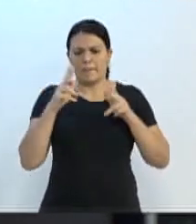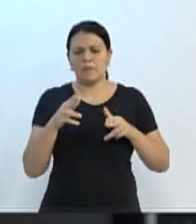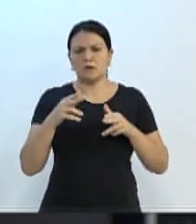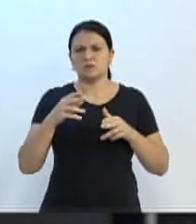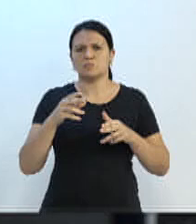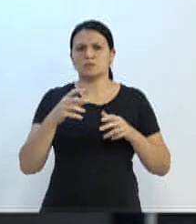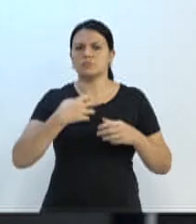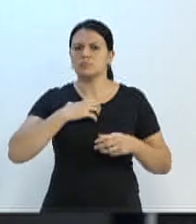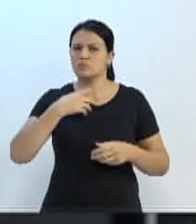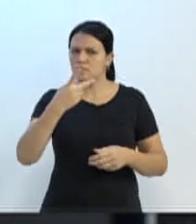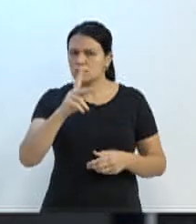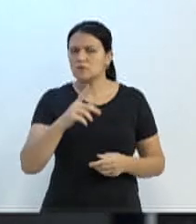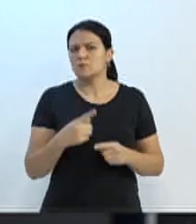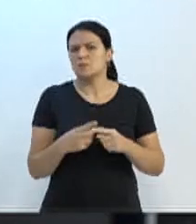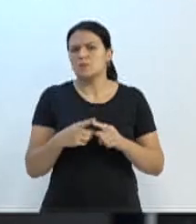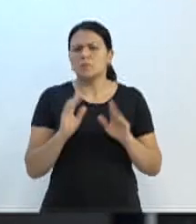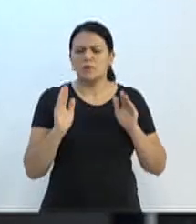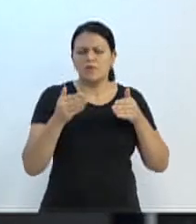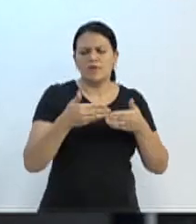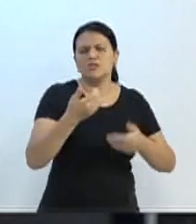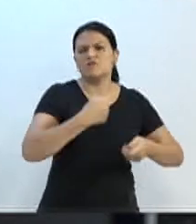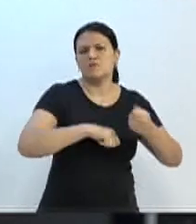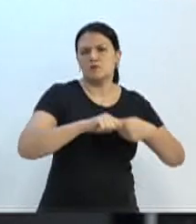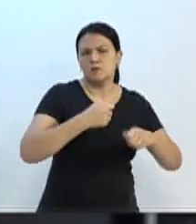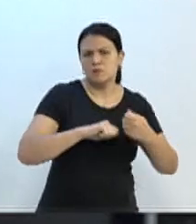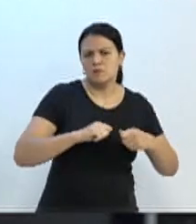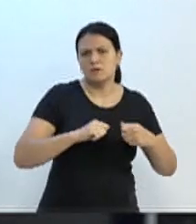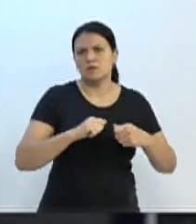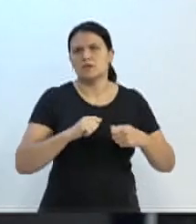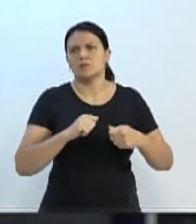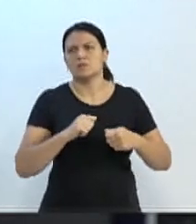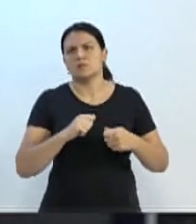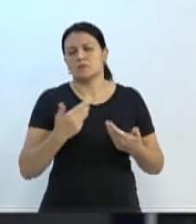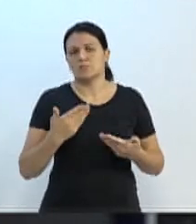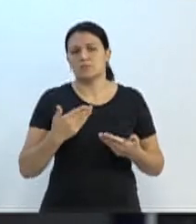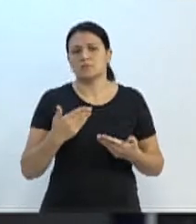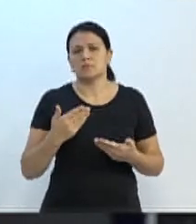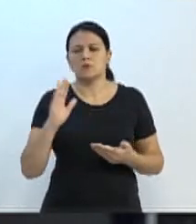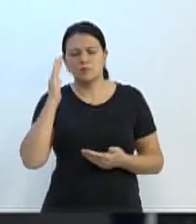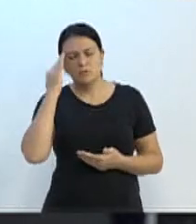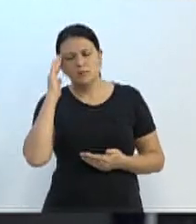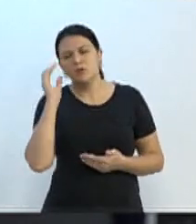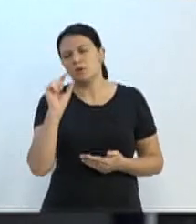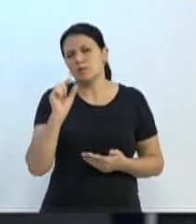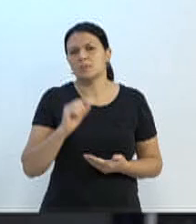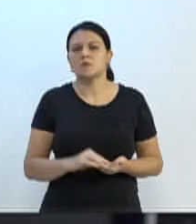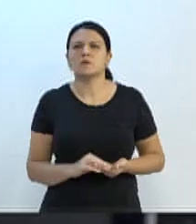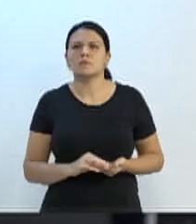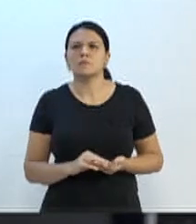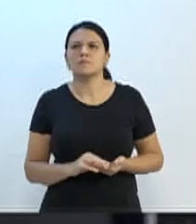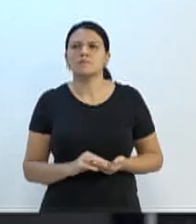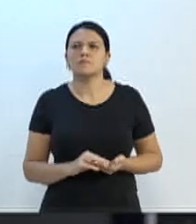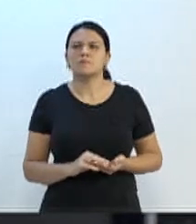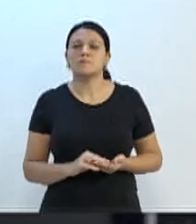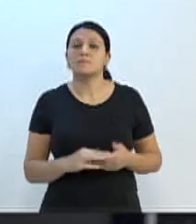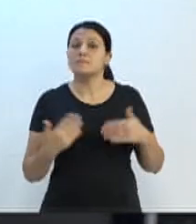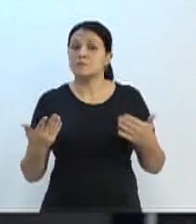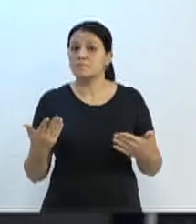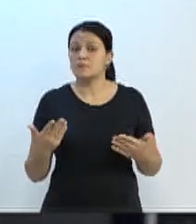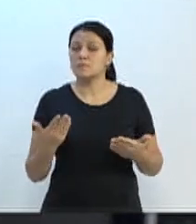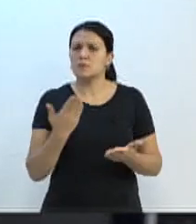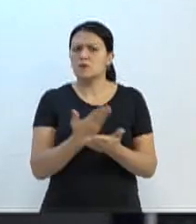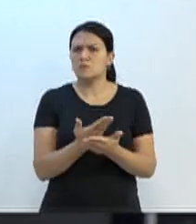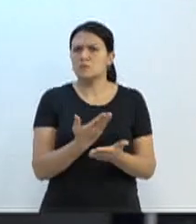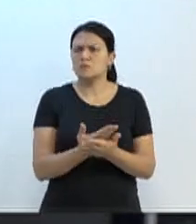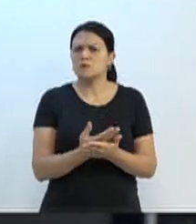até porque eu me ative mais à parte financeira, a qual eu realmente, humildemente, tenho um pouquinho mais de conhecimento nessa parte. E eu estudei